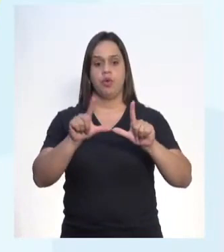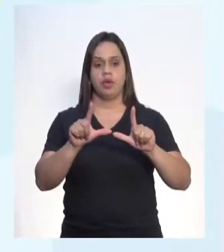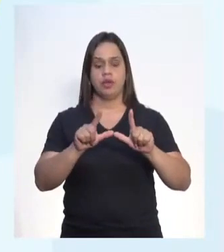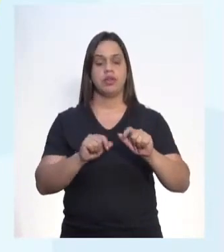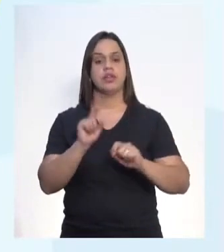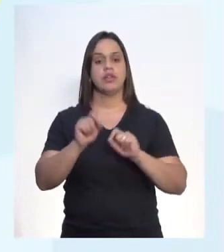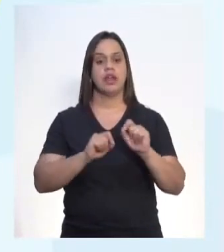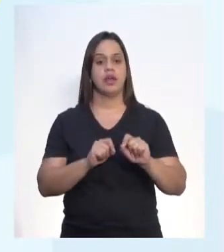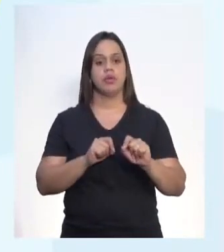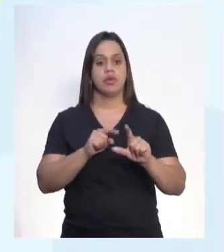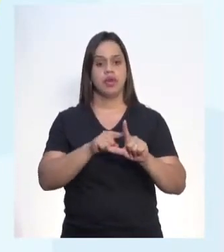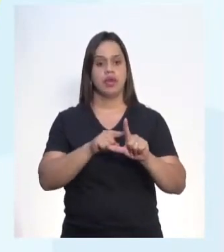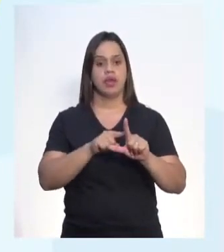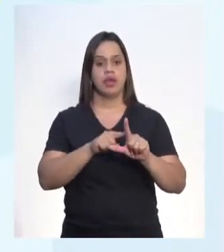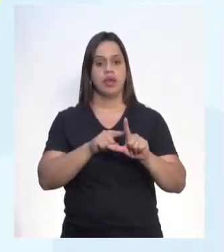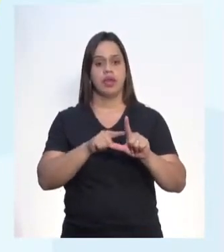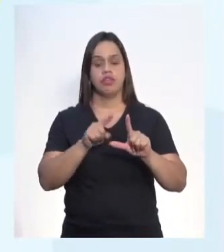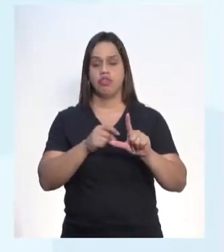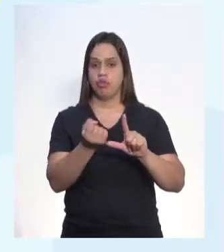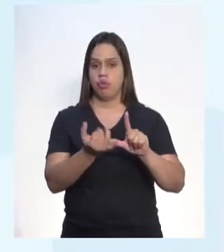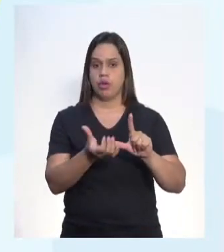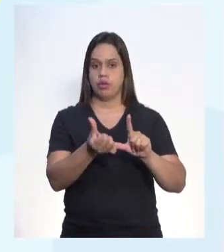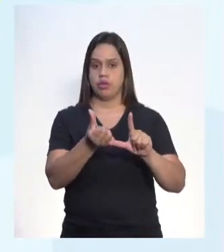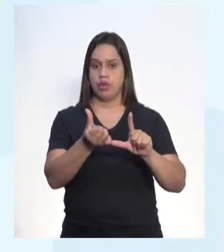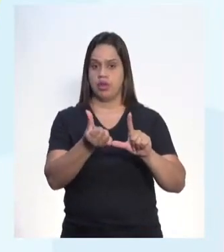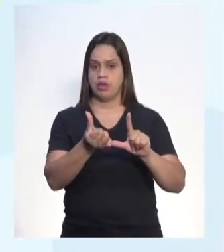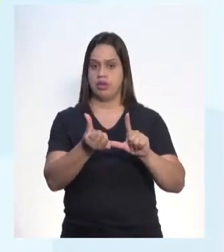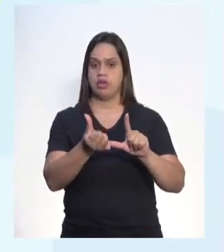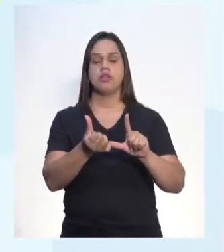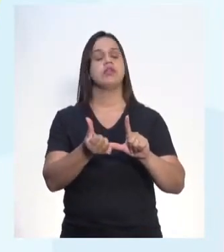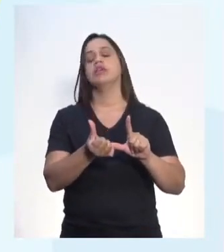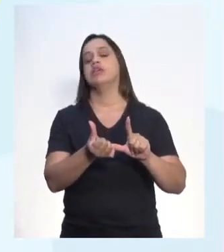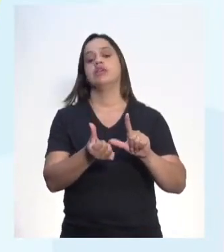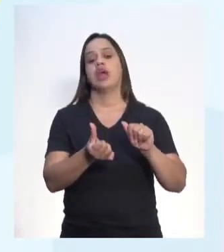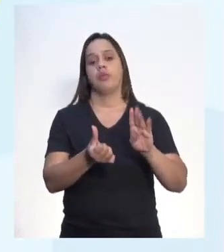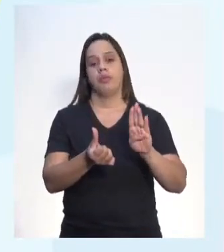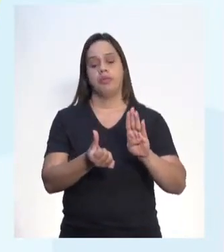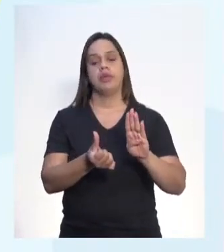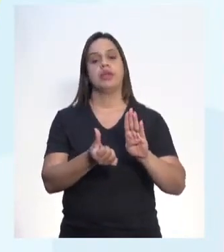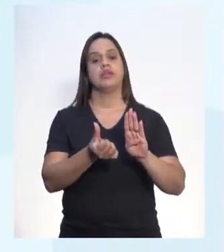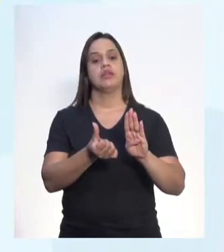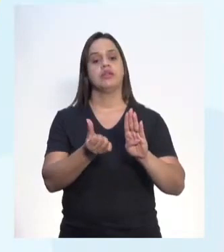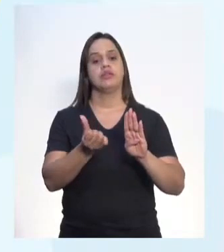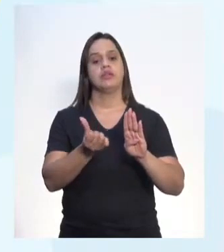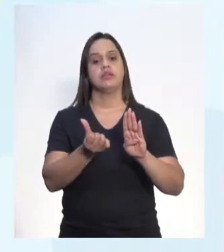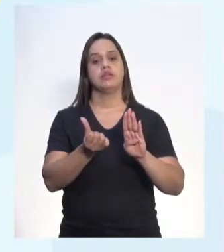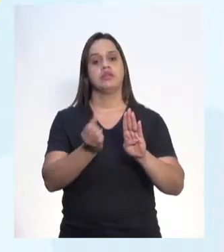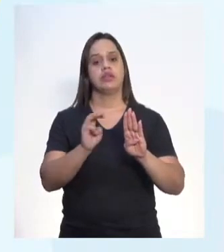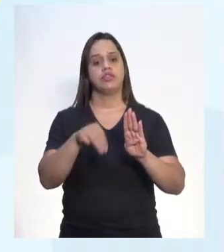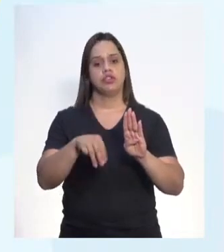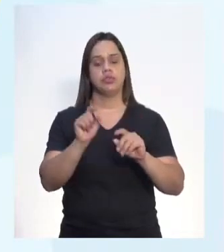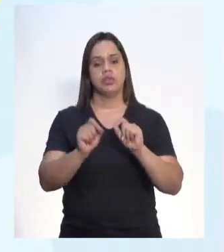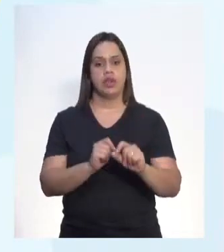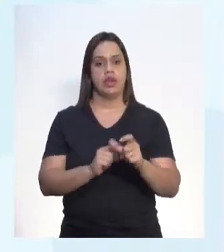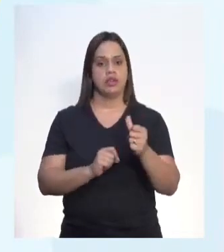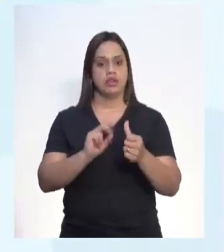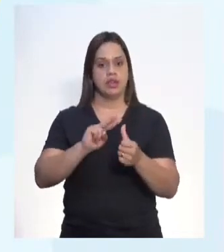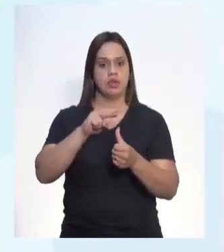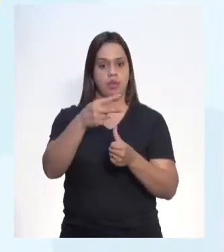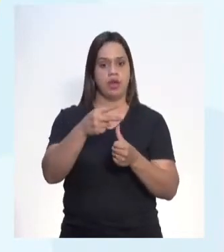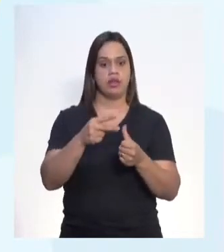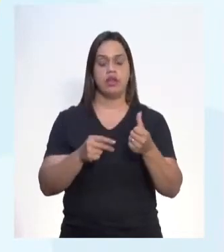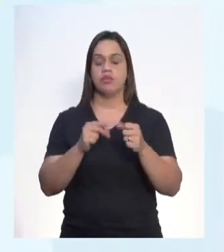a aresta de 6 centímetros. Então, 6 ao quadrado, 6 vezes 6, que vai